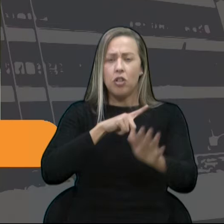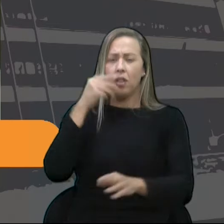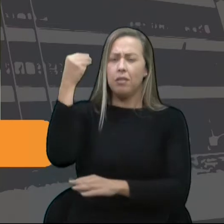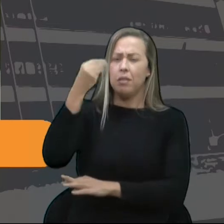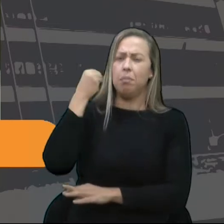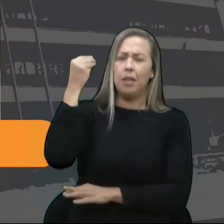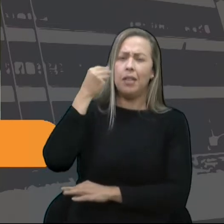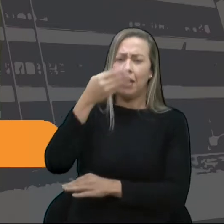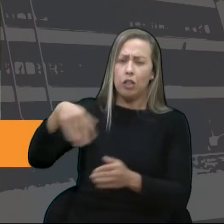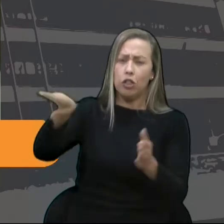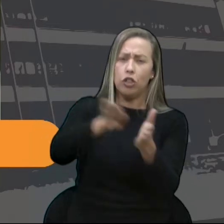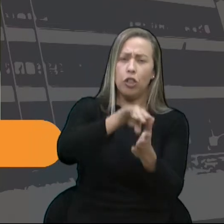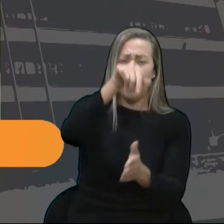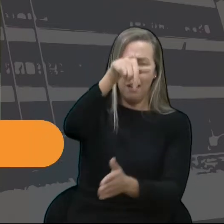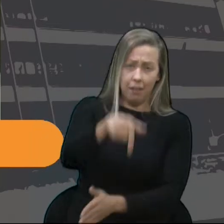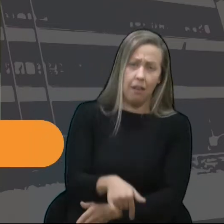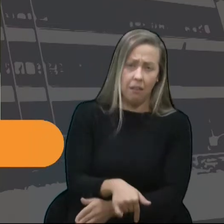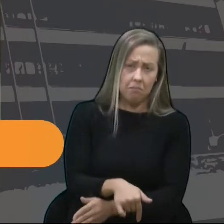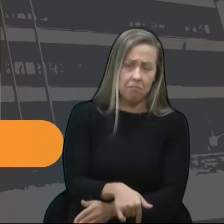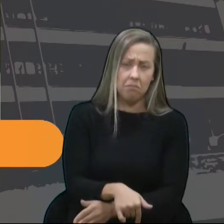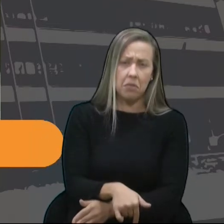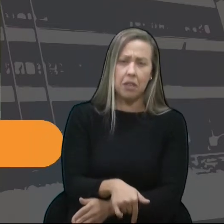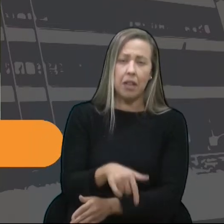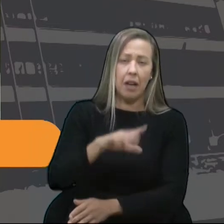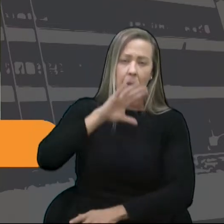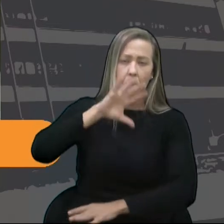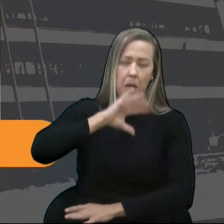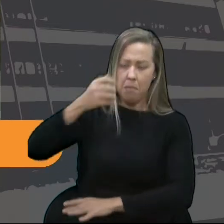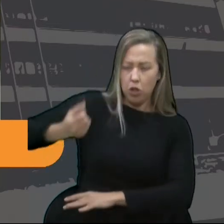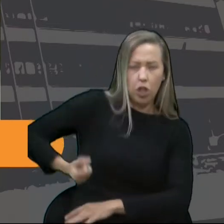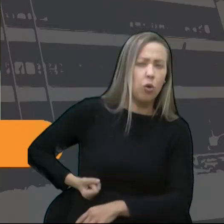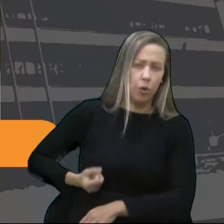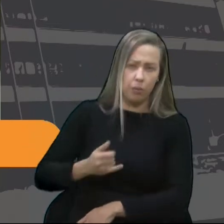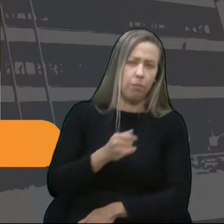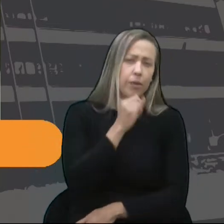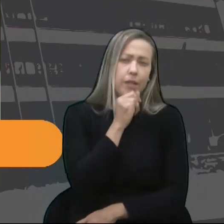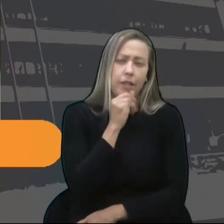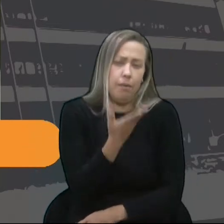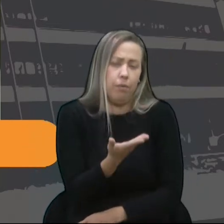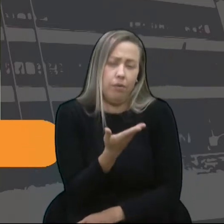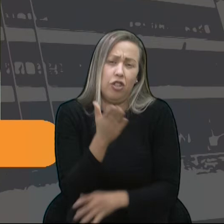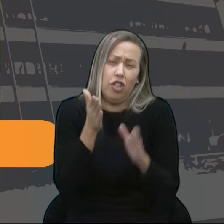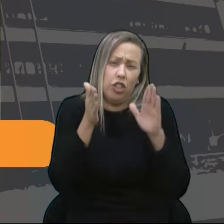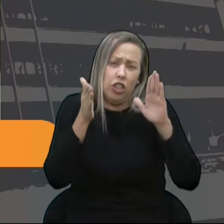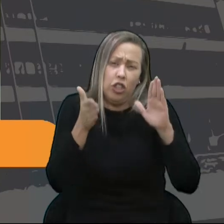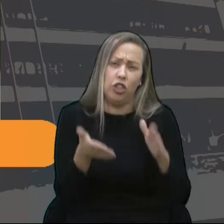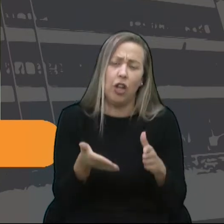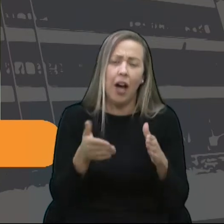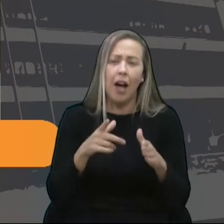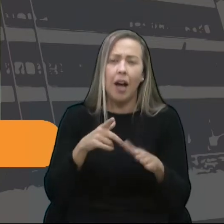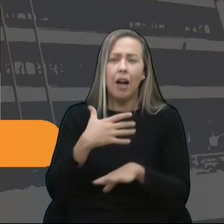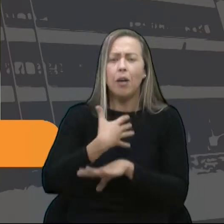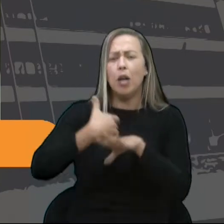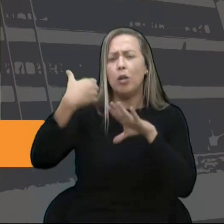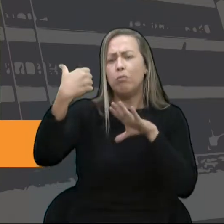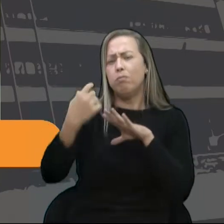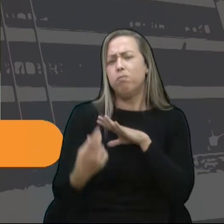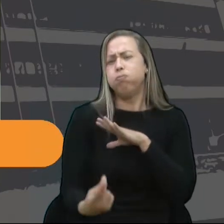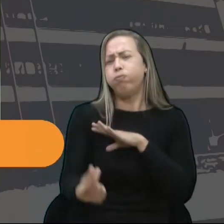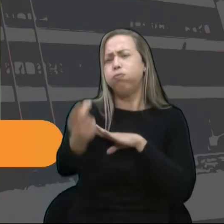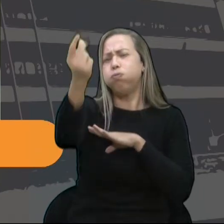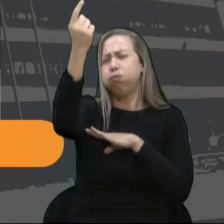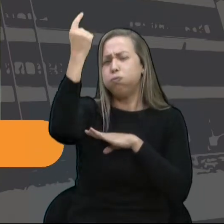quando chega aqui normalmente a ser embaixador no Brasil, ele já passou por